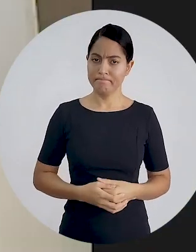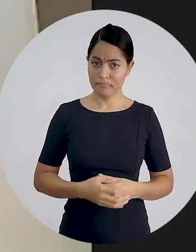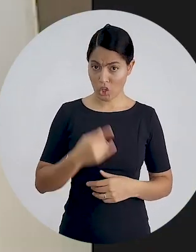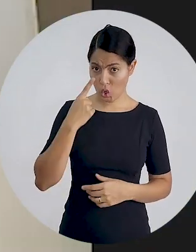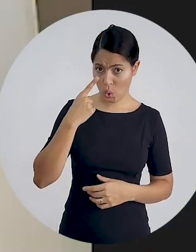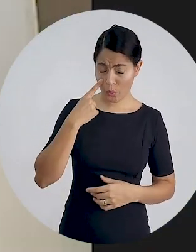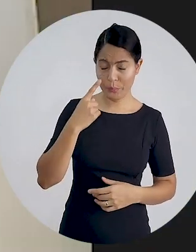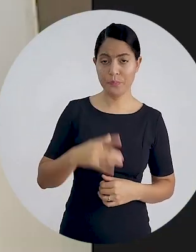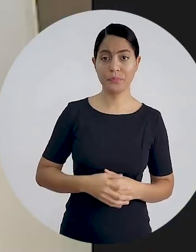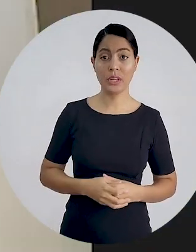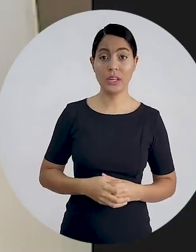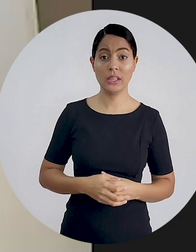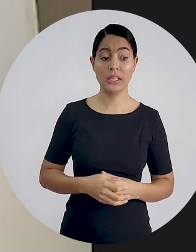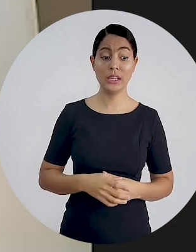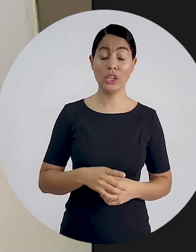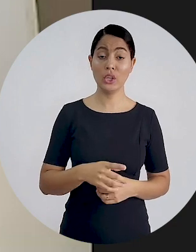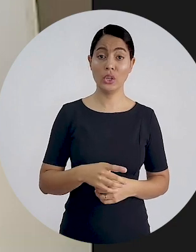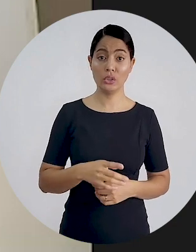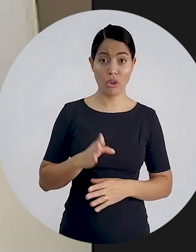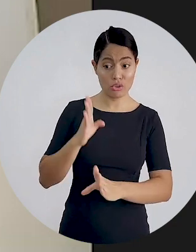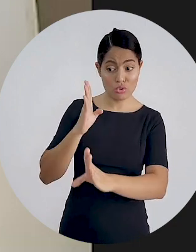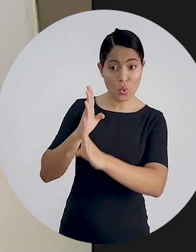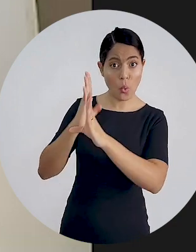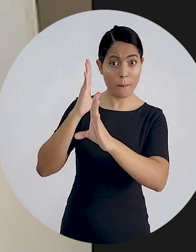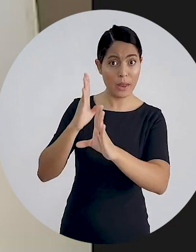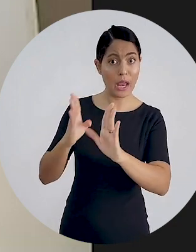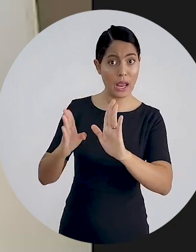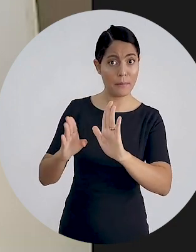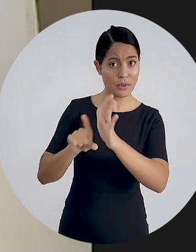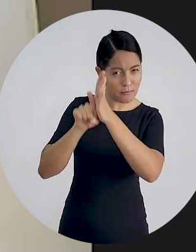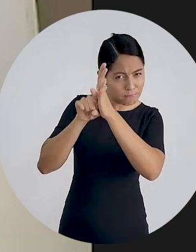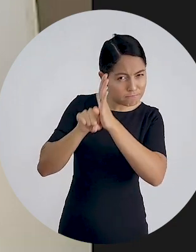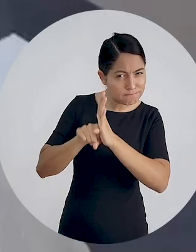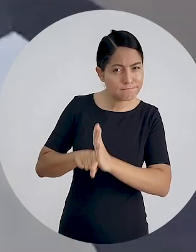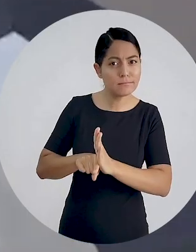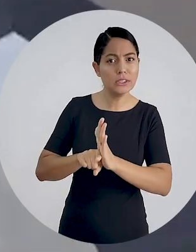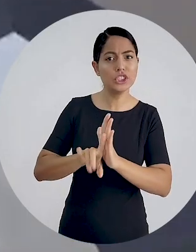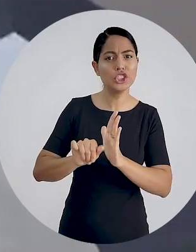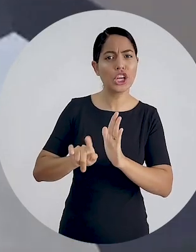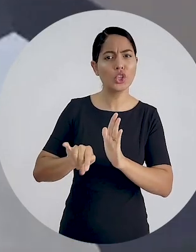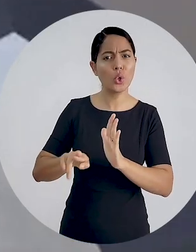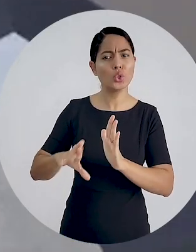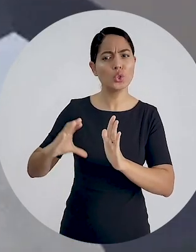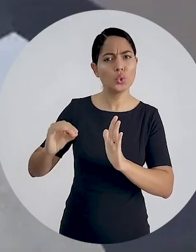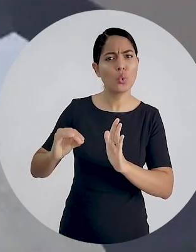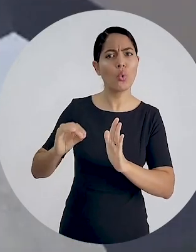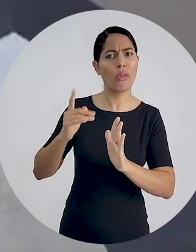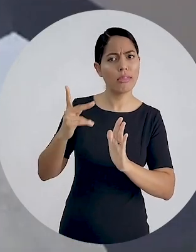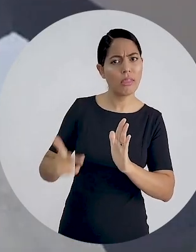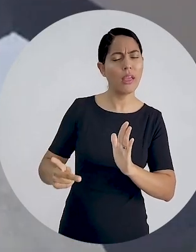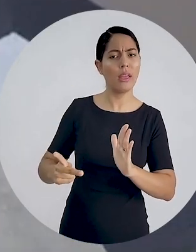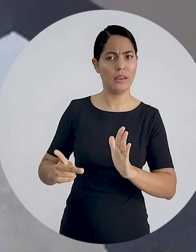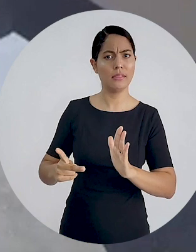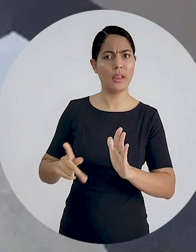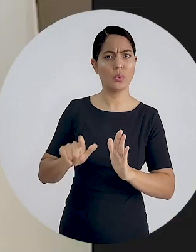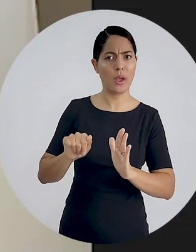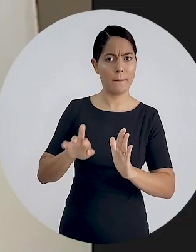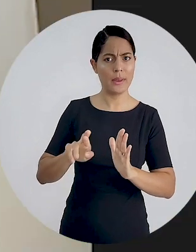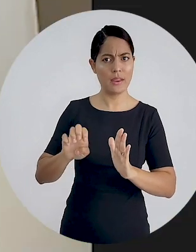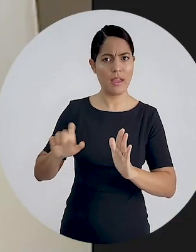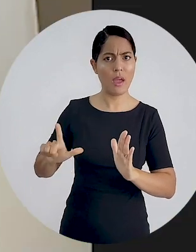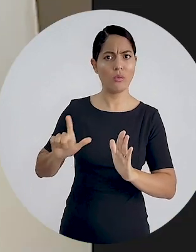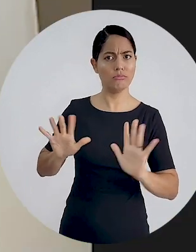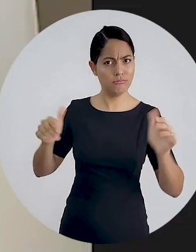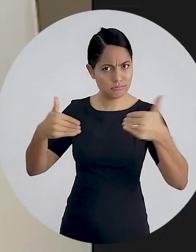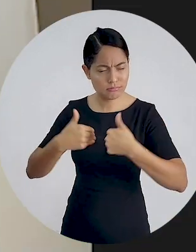Desde que nós descobrimos o diagnóstico do Gabriel, nós sempre corremos atrás das terapias específicas,